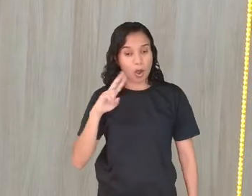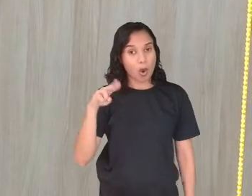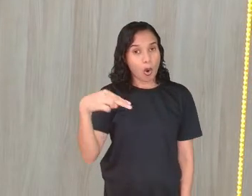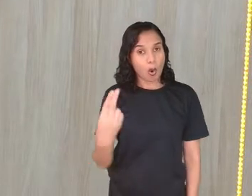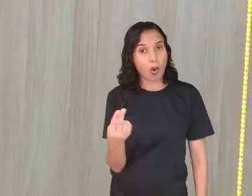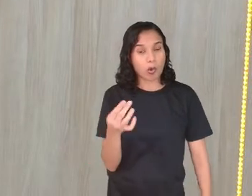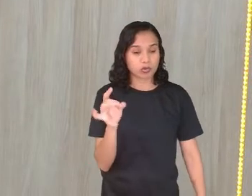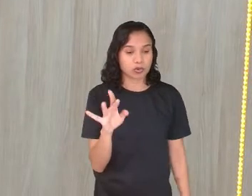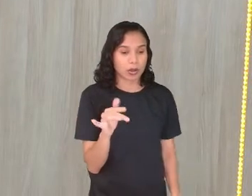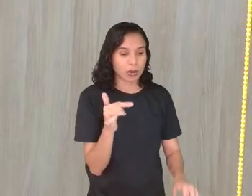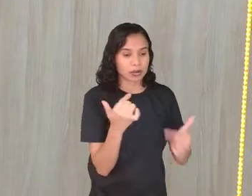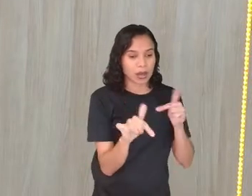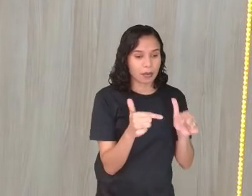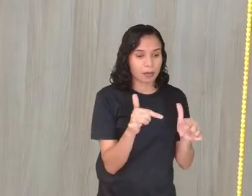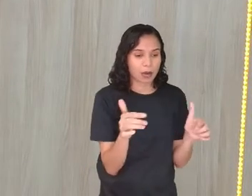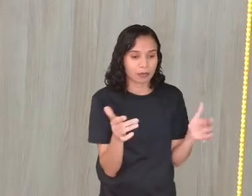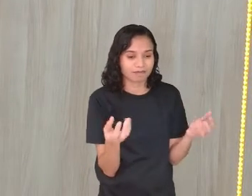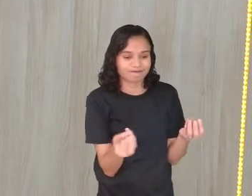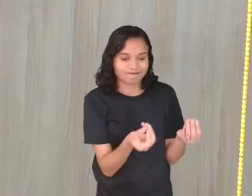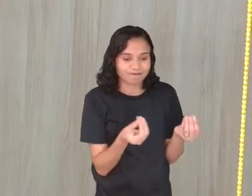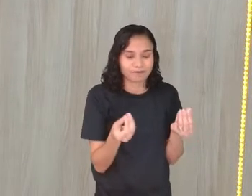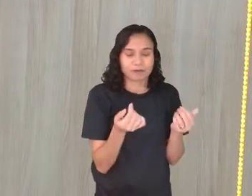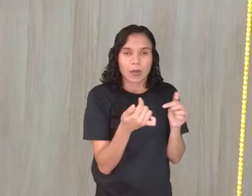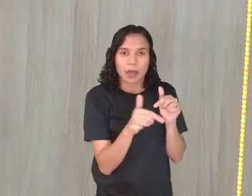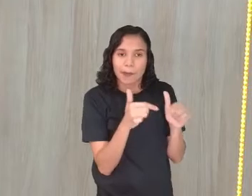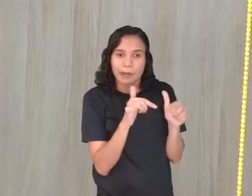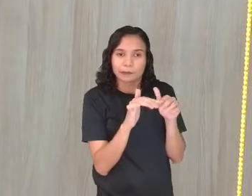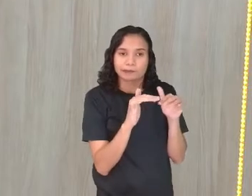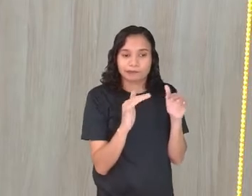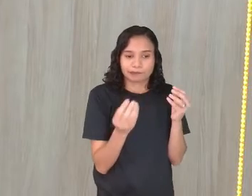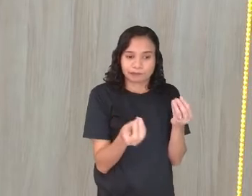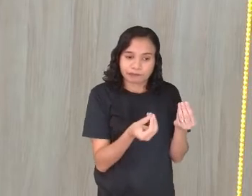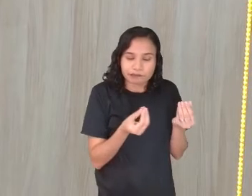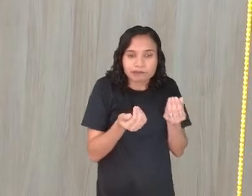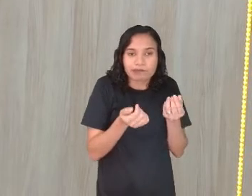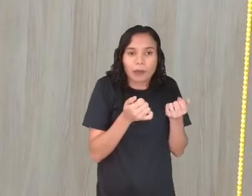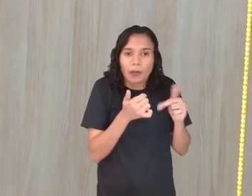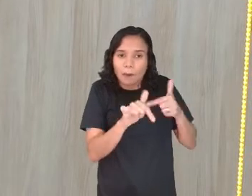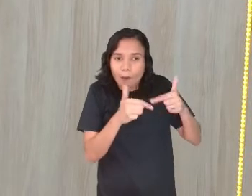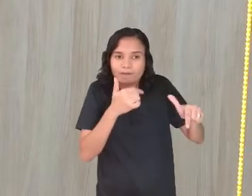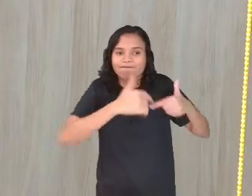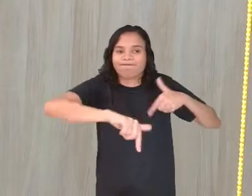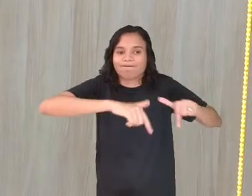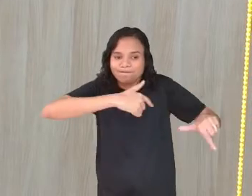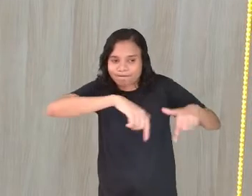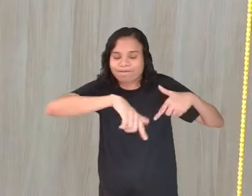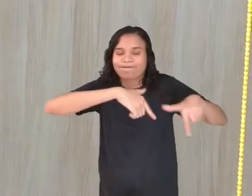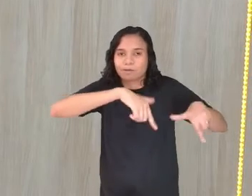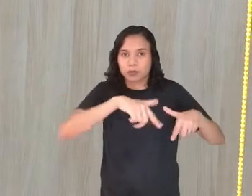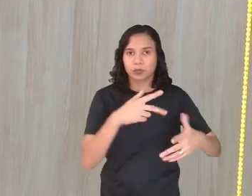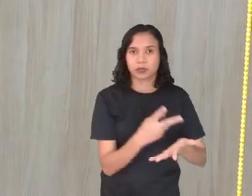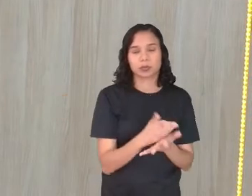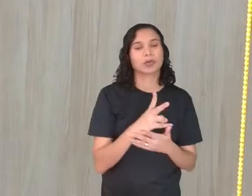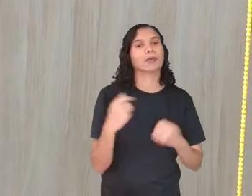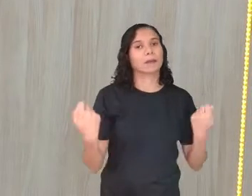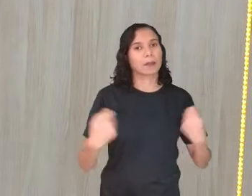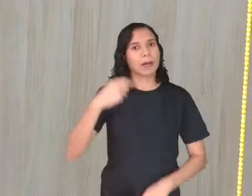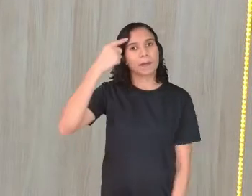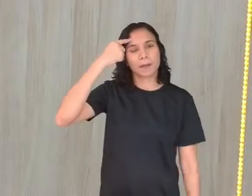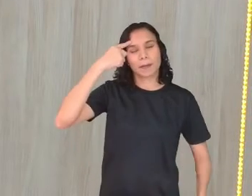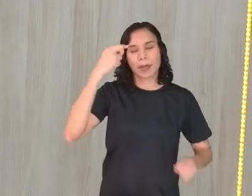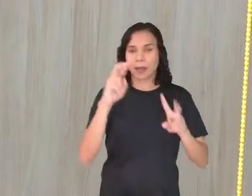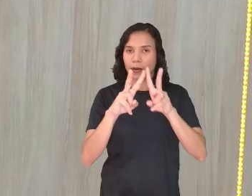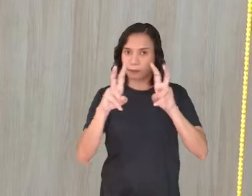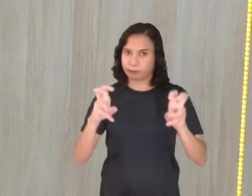foram trabalhar nesses subempregos, vamos dizer assim, né? Então, tudo isso a gente precisa pensar,